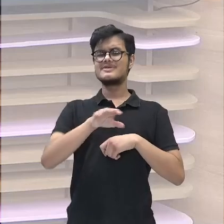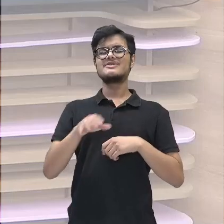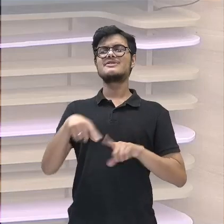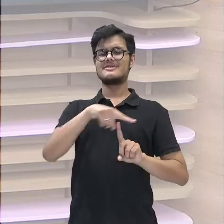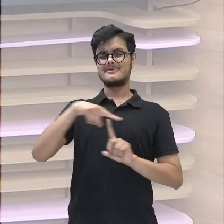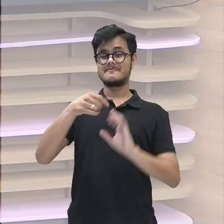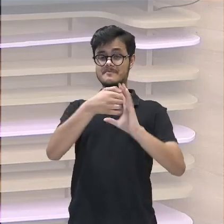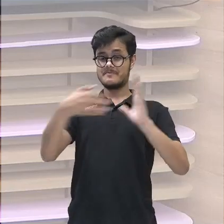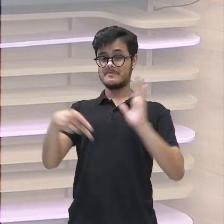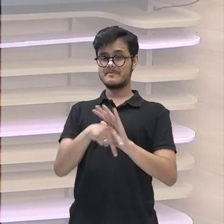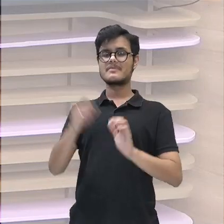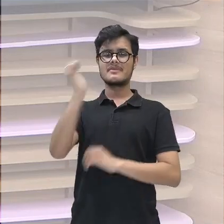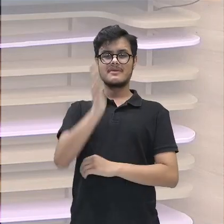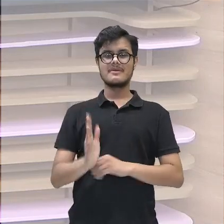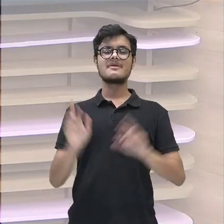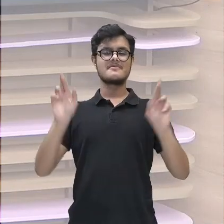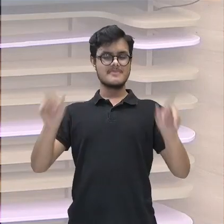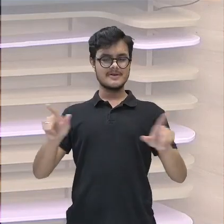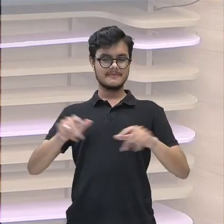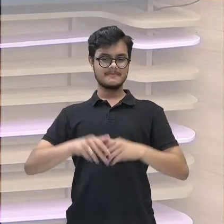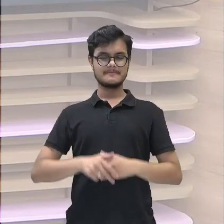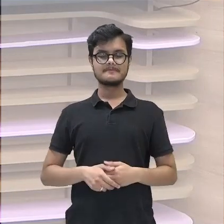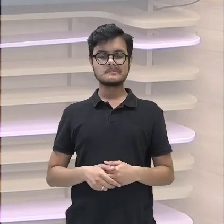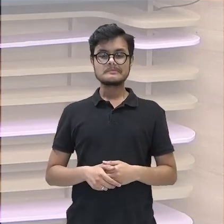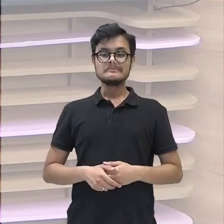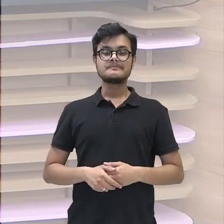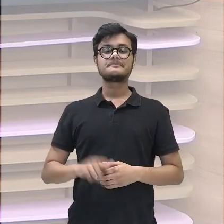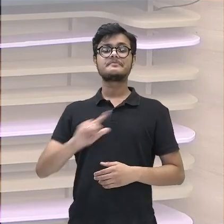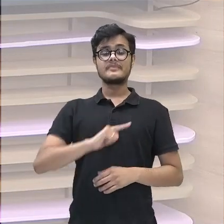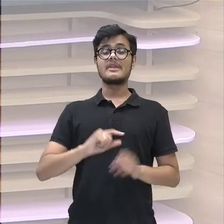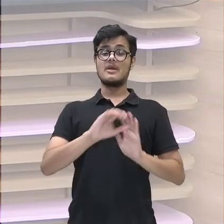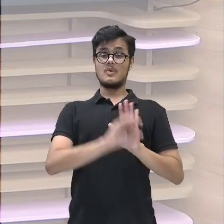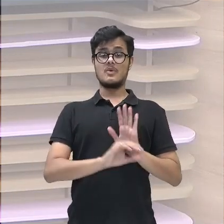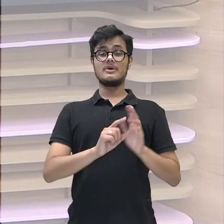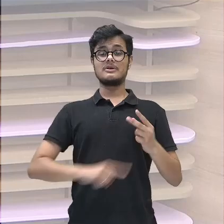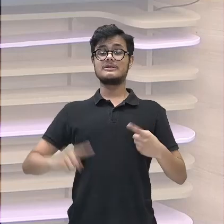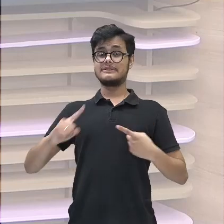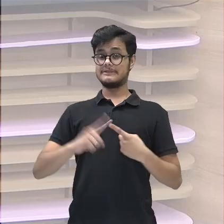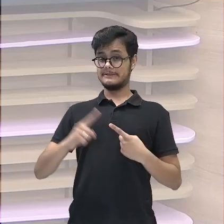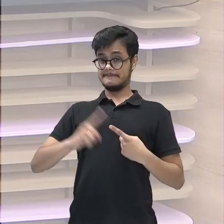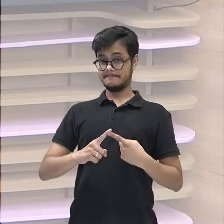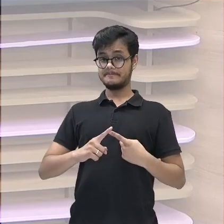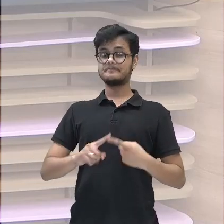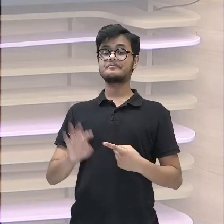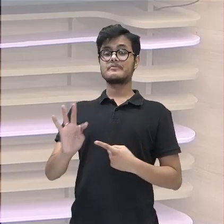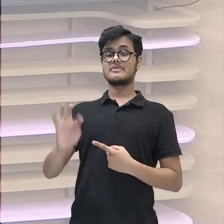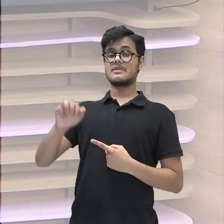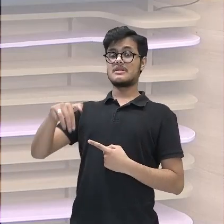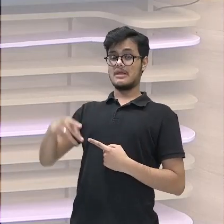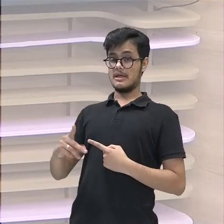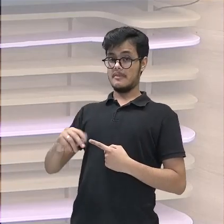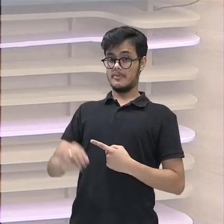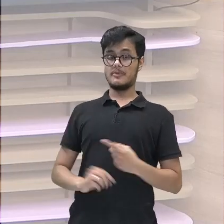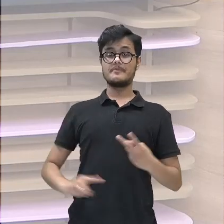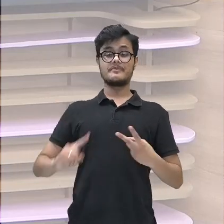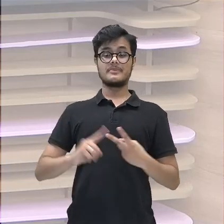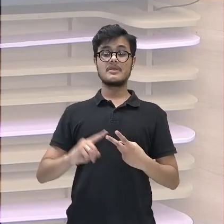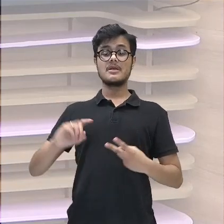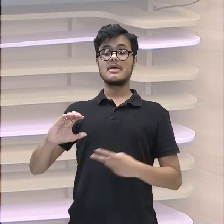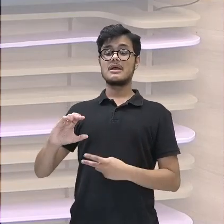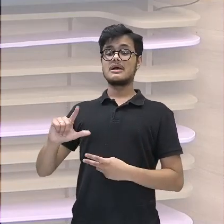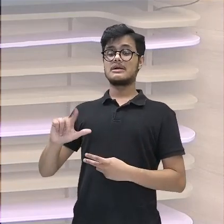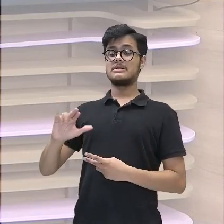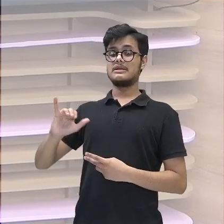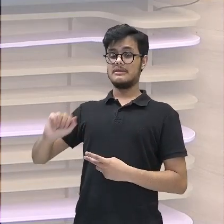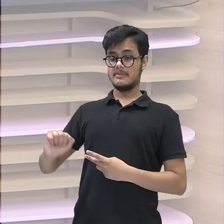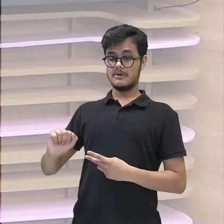falando dessa diferença entre esses dois conceitos, que é o conceito de tempo e clima, tá? Que